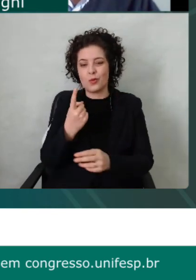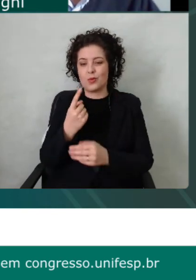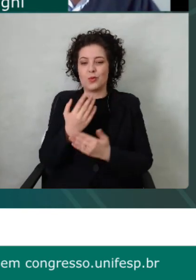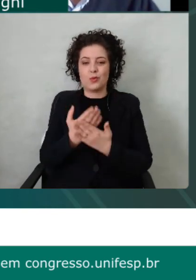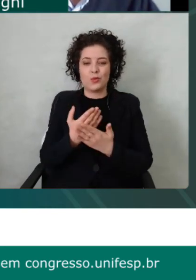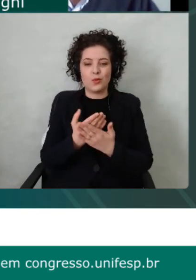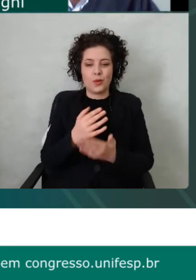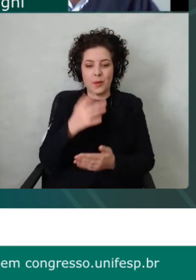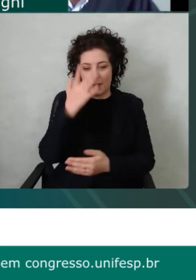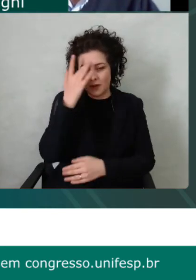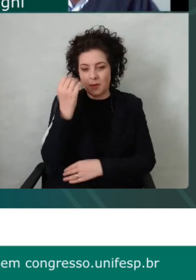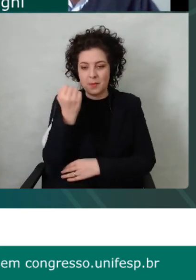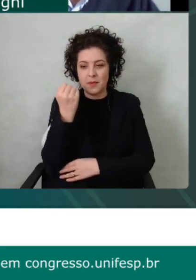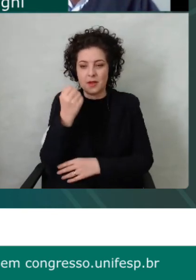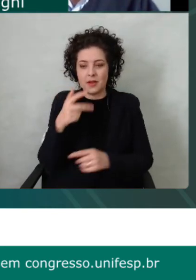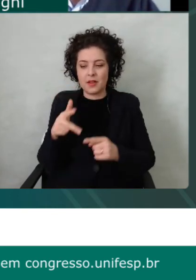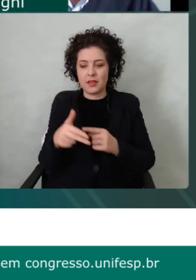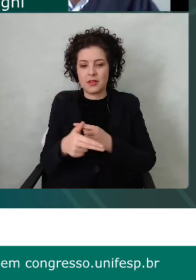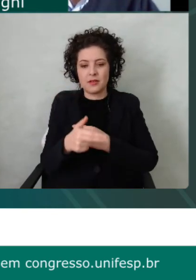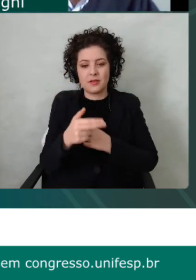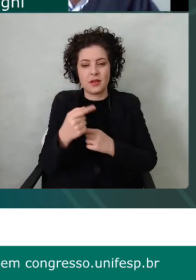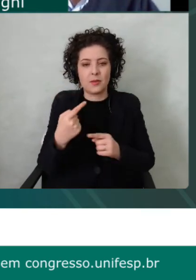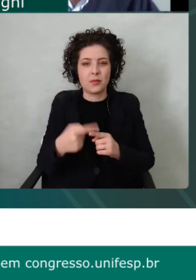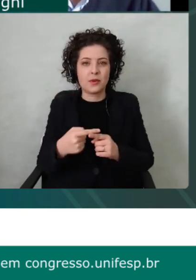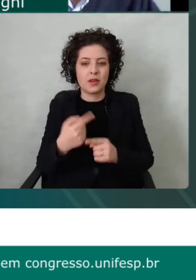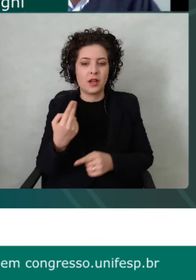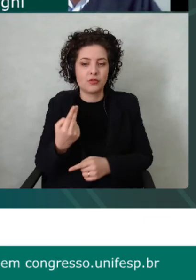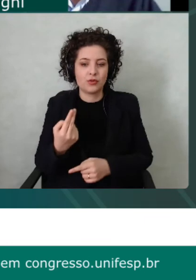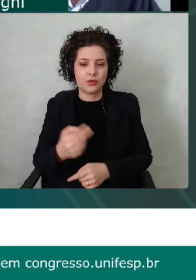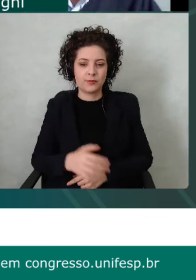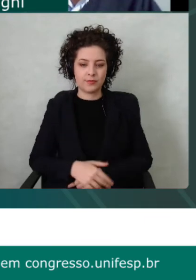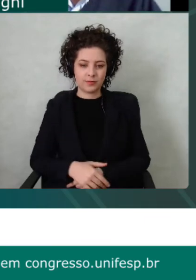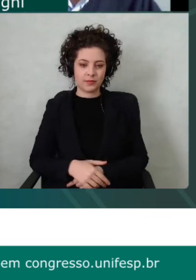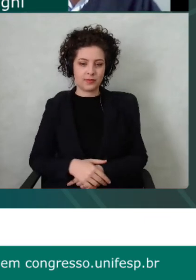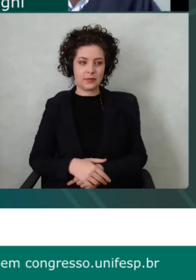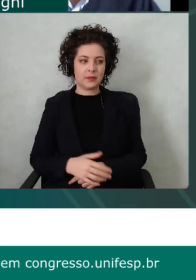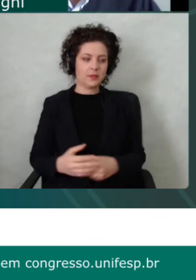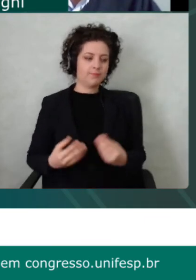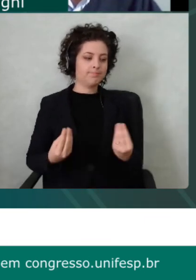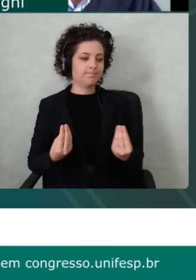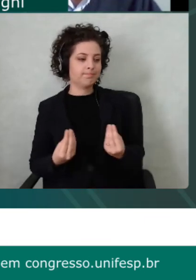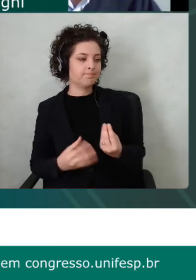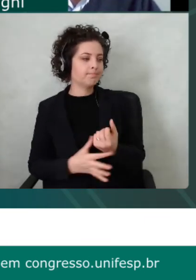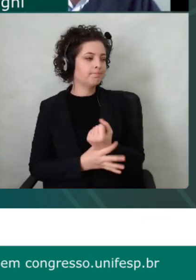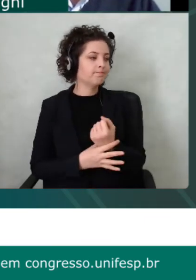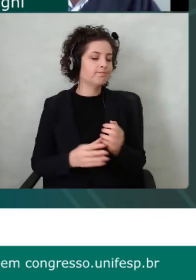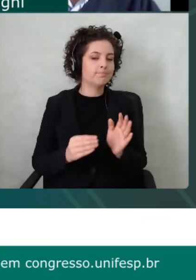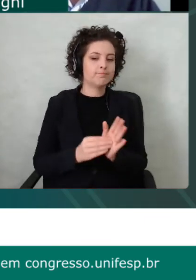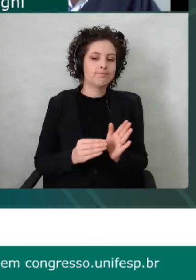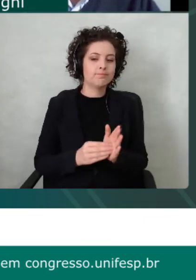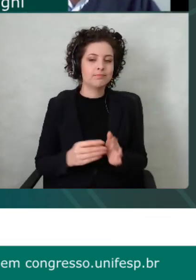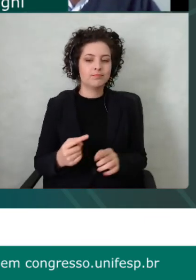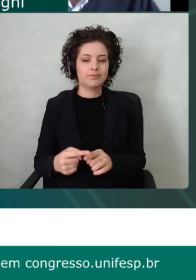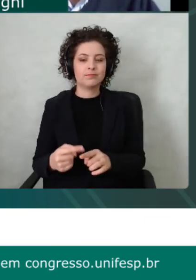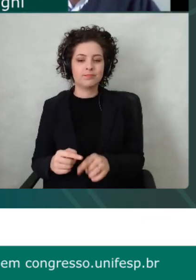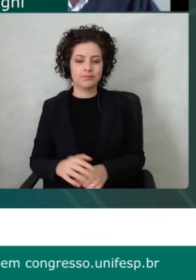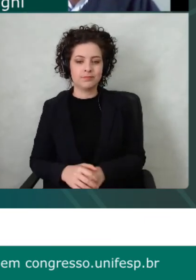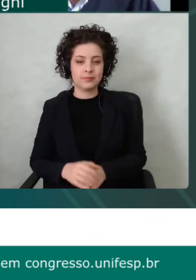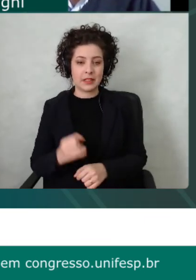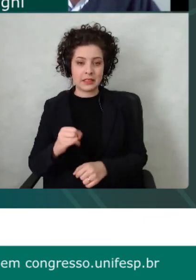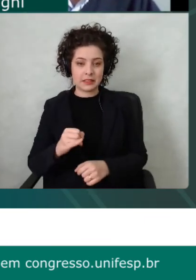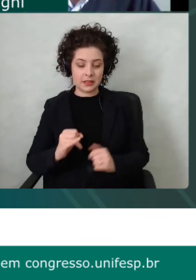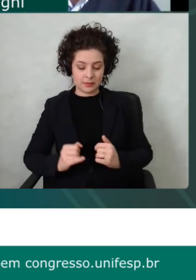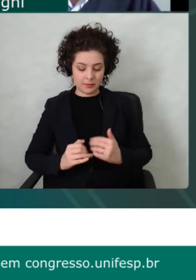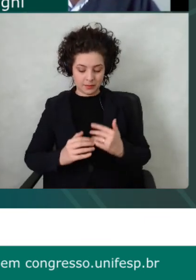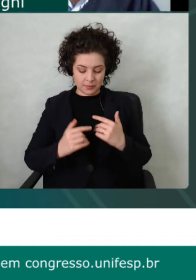foi interrompido porque não funcionou, né? O que deixa a gente até inseguro, porque se os anticorpos neutralizantes